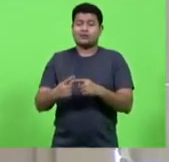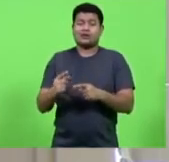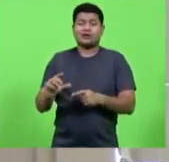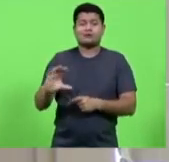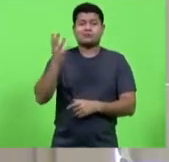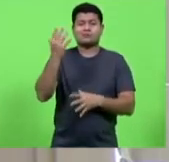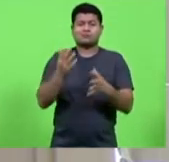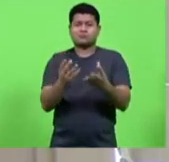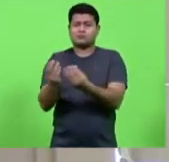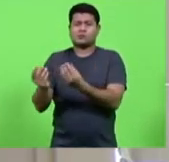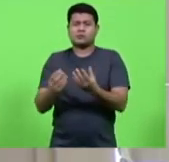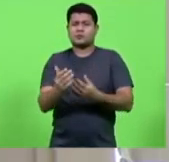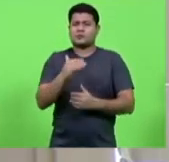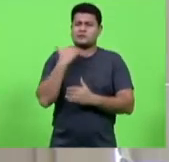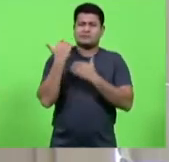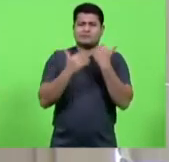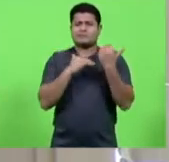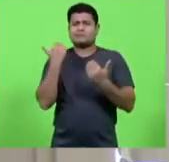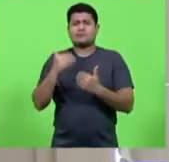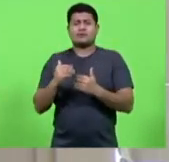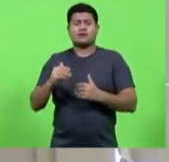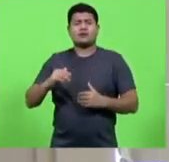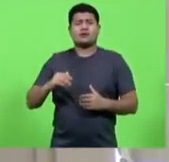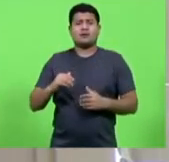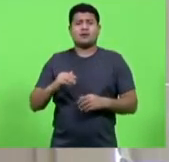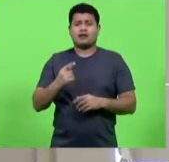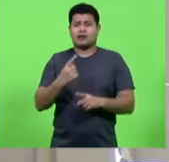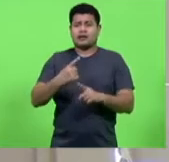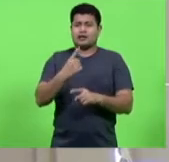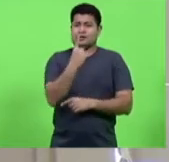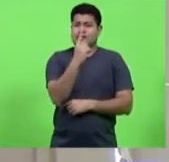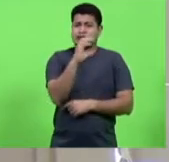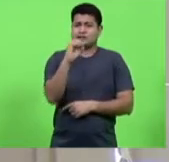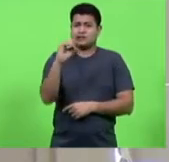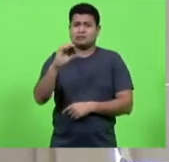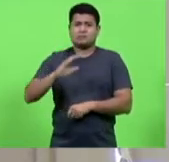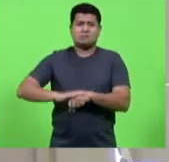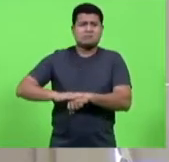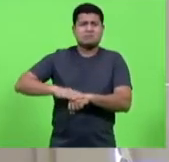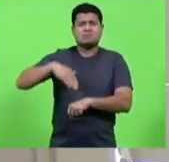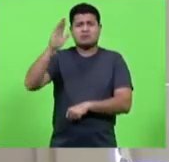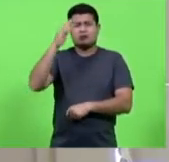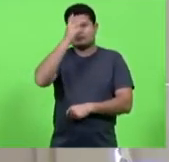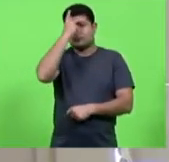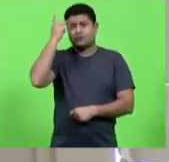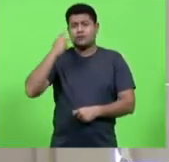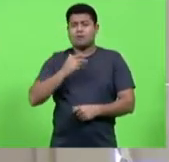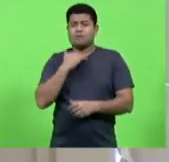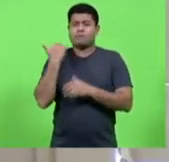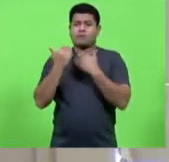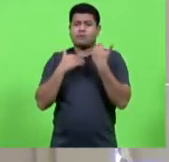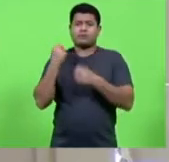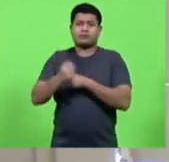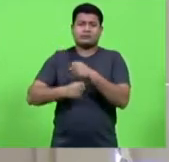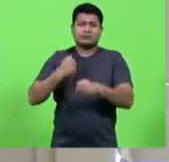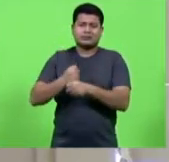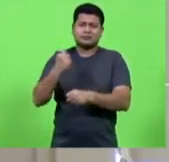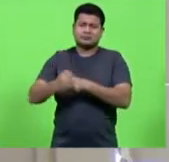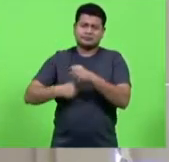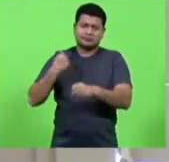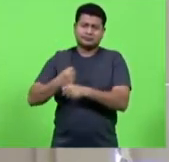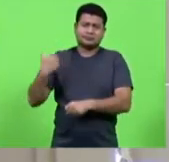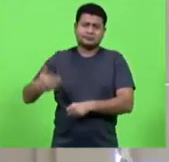mortes nessa rodovia, onde mais de 100 pessoas perdem as vidas todos os anos. E a Assembleia